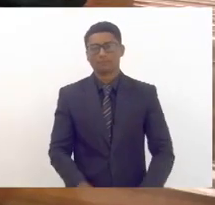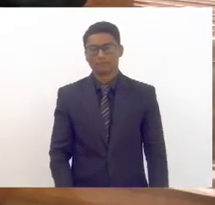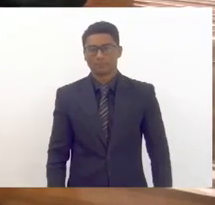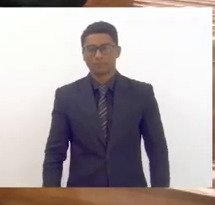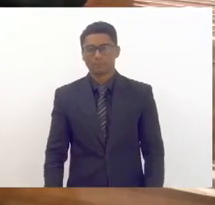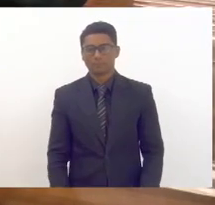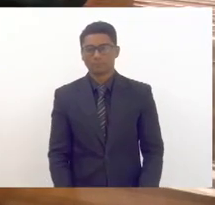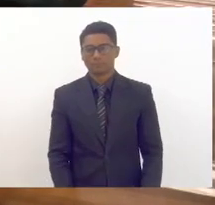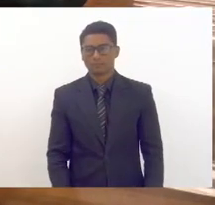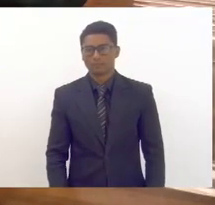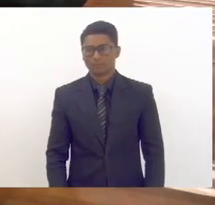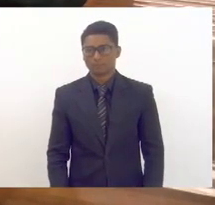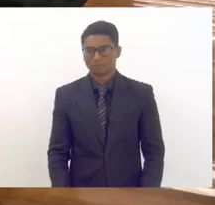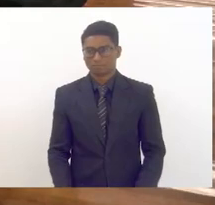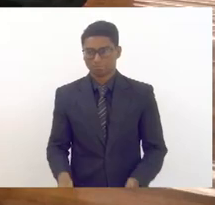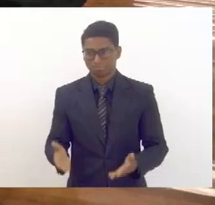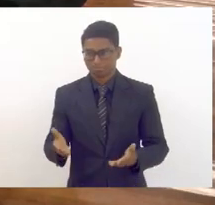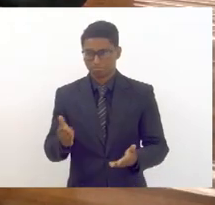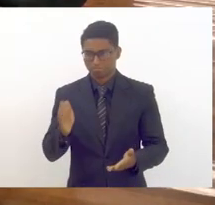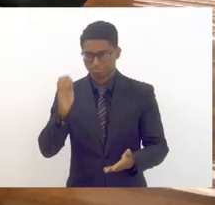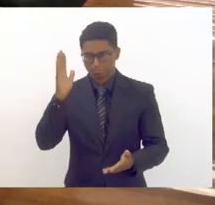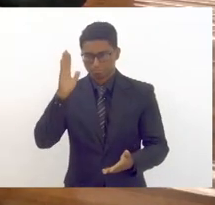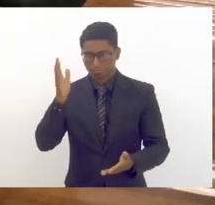Angra, quer fazer uso da palavra?